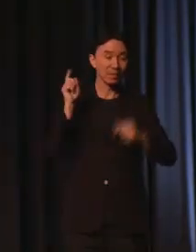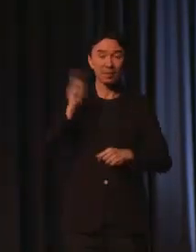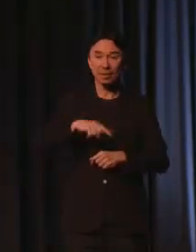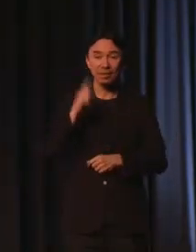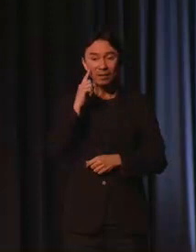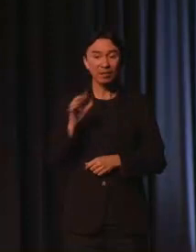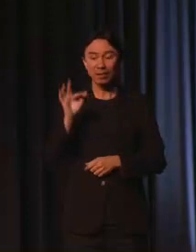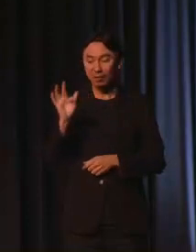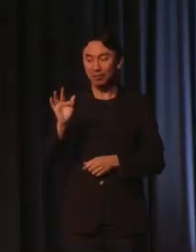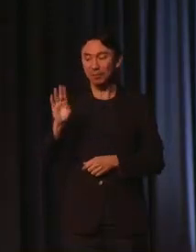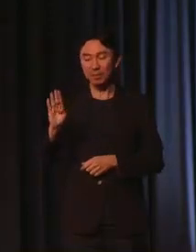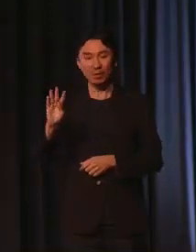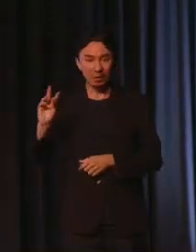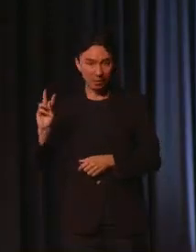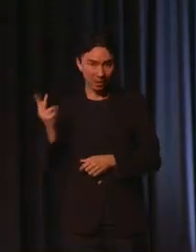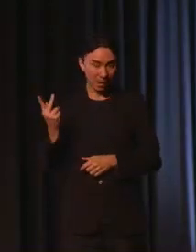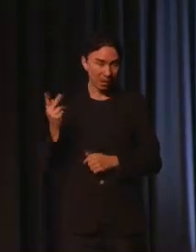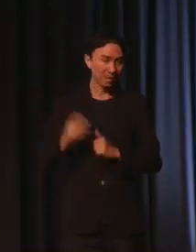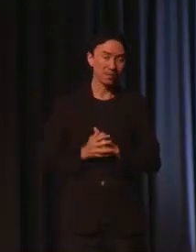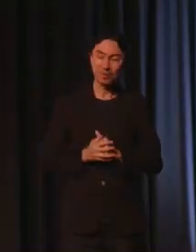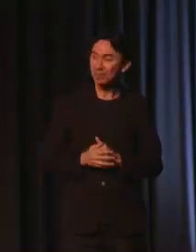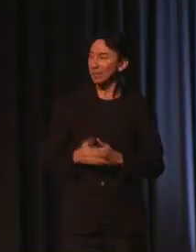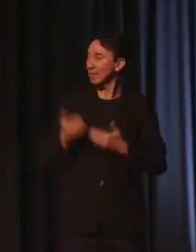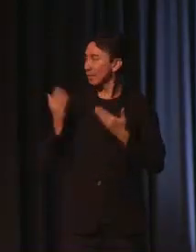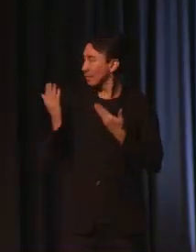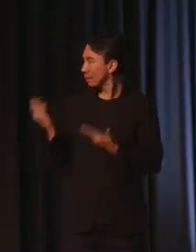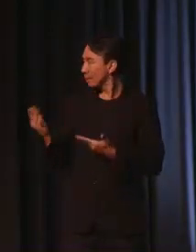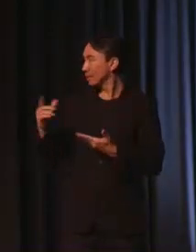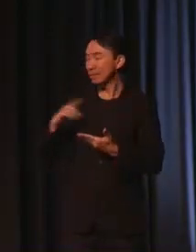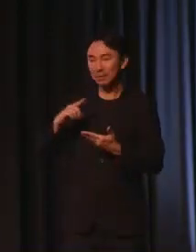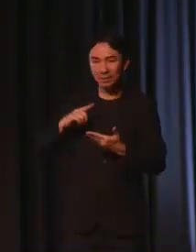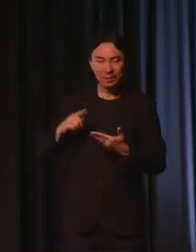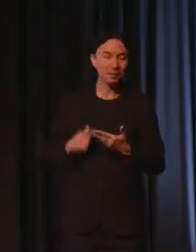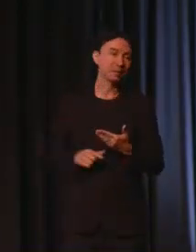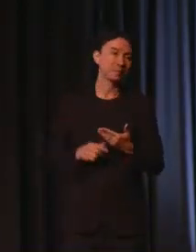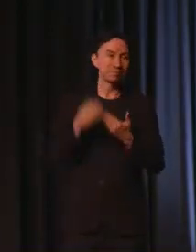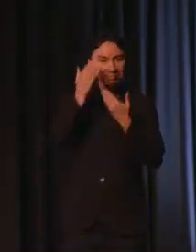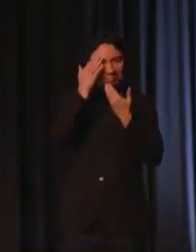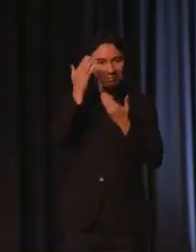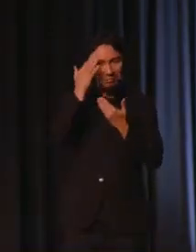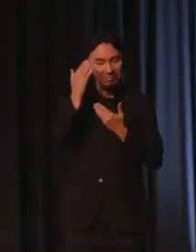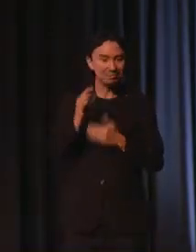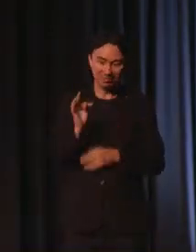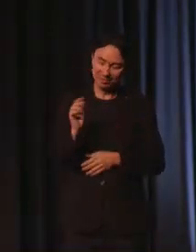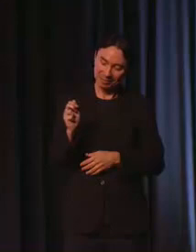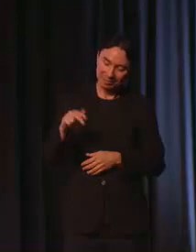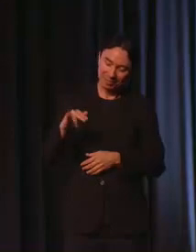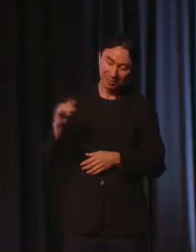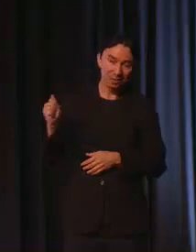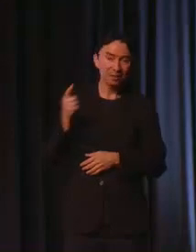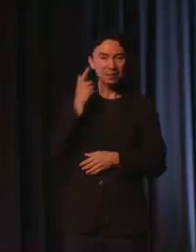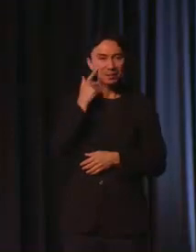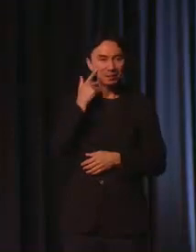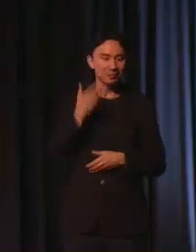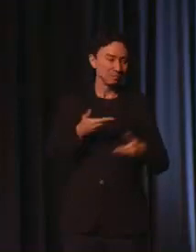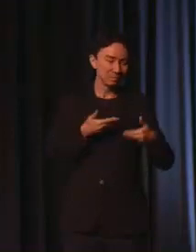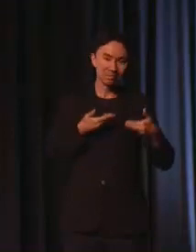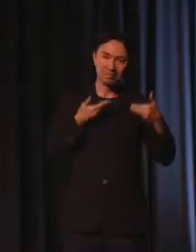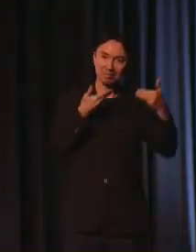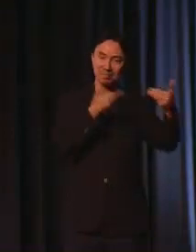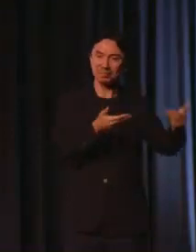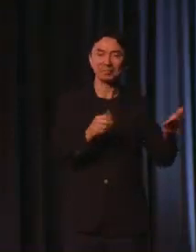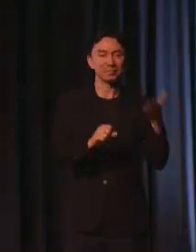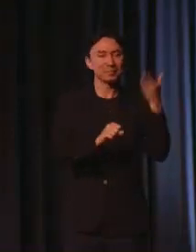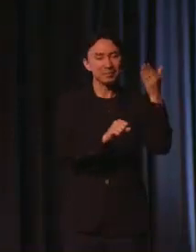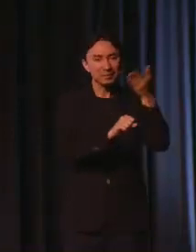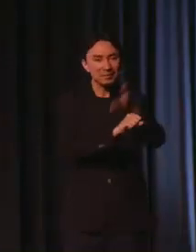de Hemofilia. Agradecer na pessoa da Tânia Petrobelli por ter nos convidado a participar,